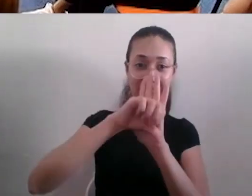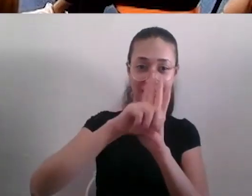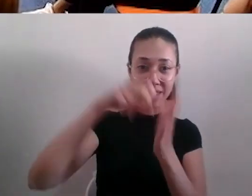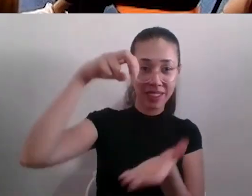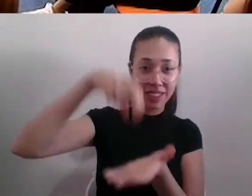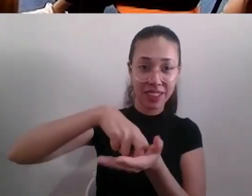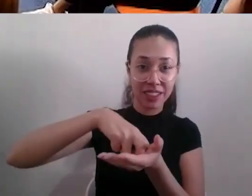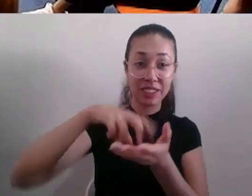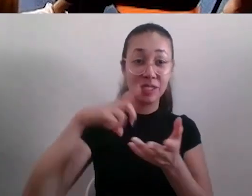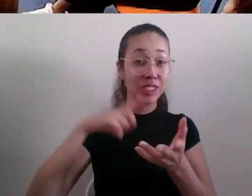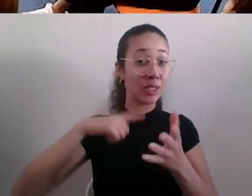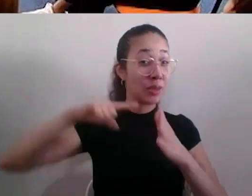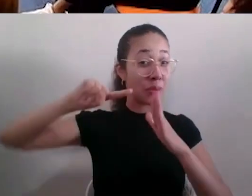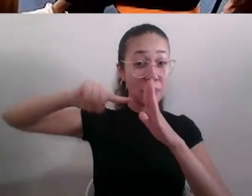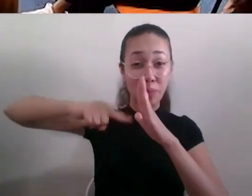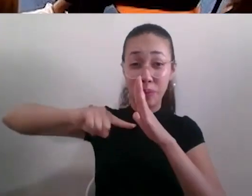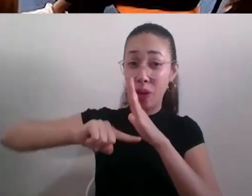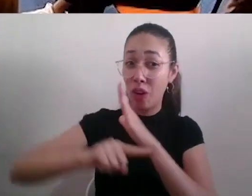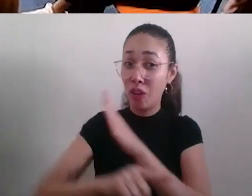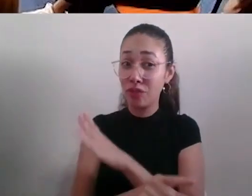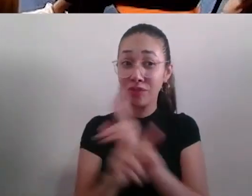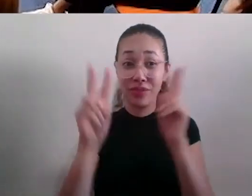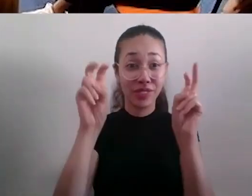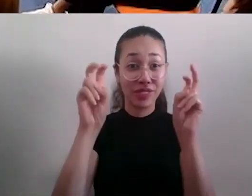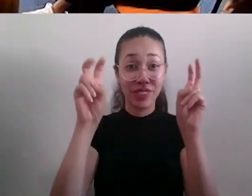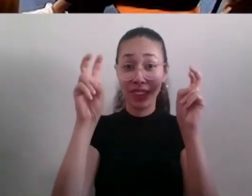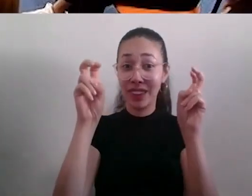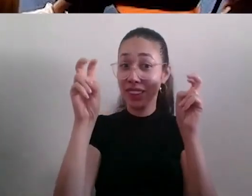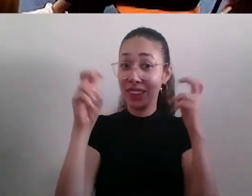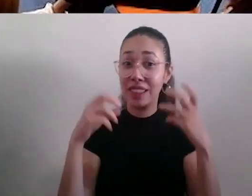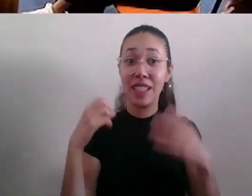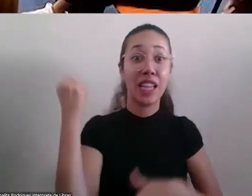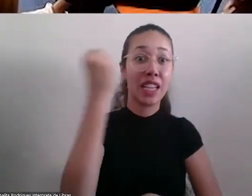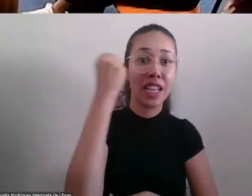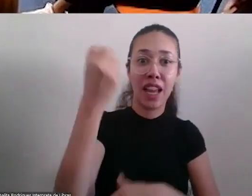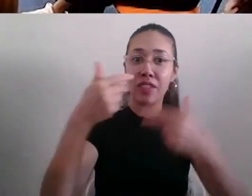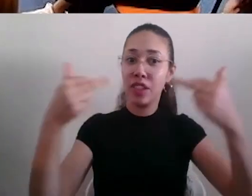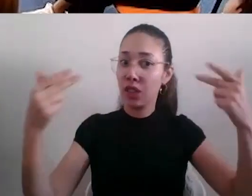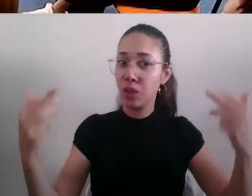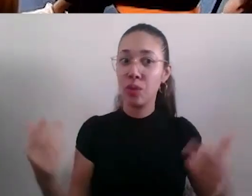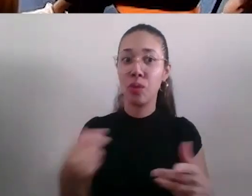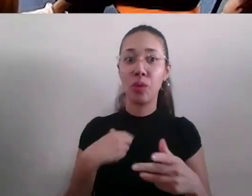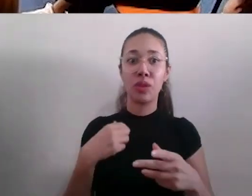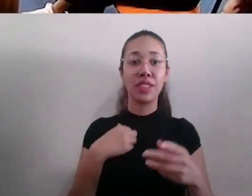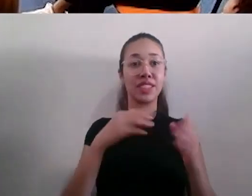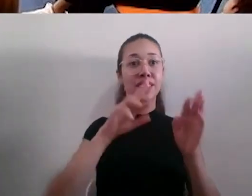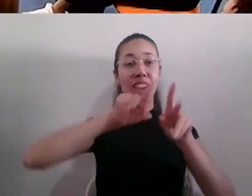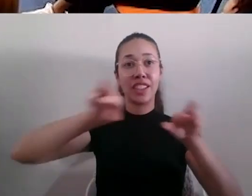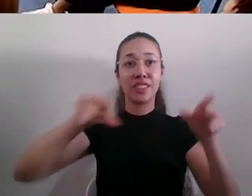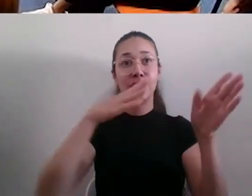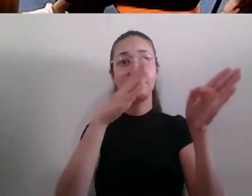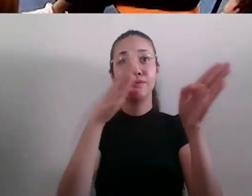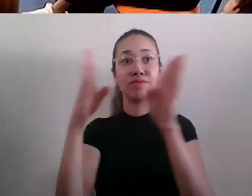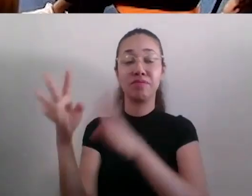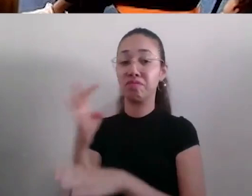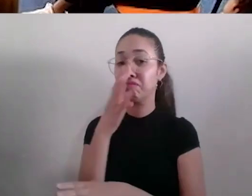com muitas soluções possíveis, boas e ruins. Então, foi muito interessante. Eu gosto demais.